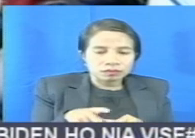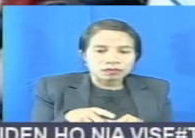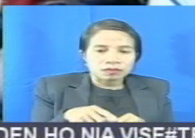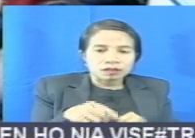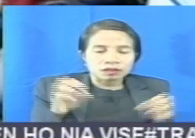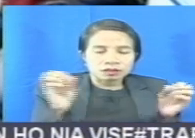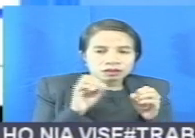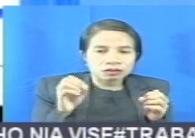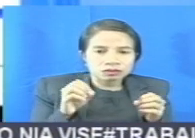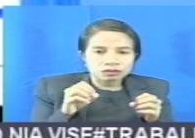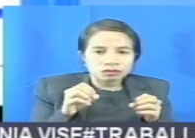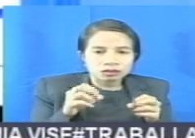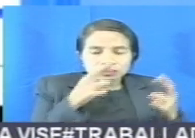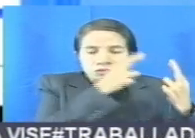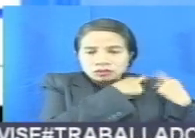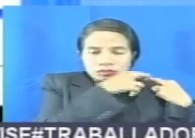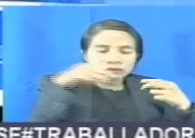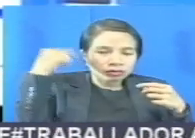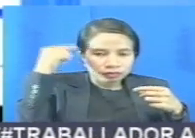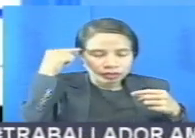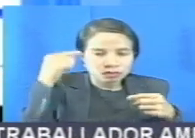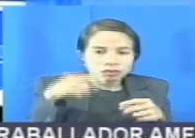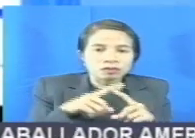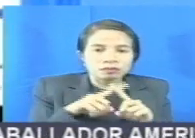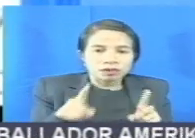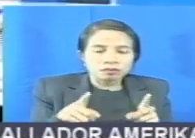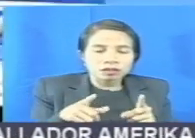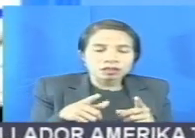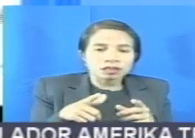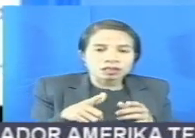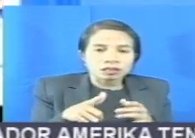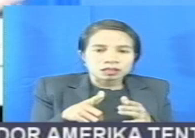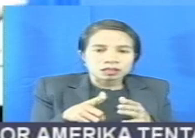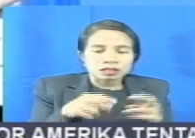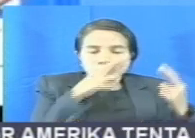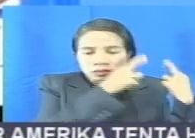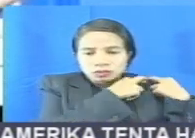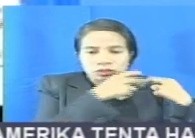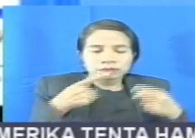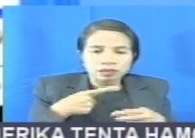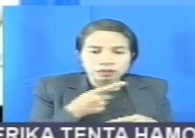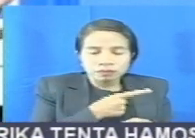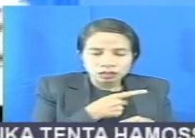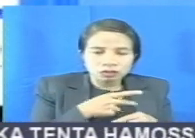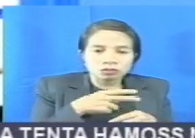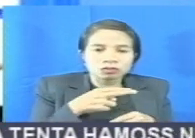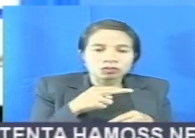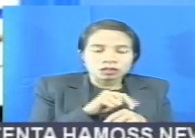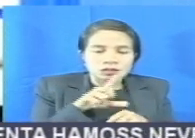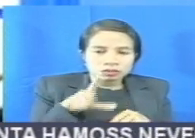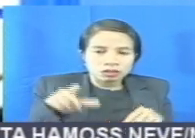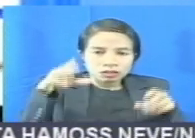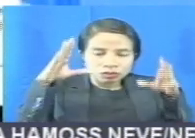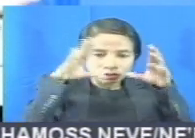governo nem las competências lei portação civil tem ser livre parlamento ou excelência presidente nem a competência para tu